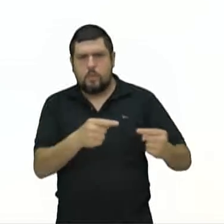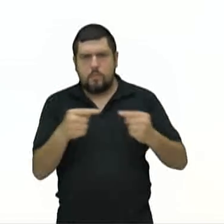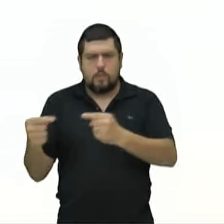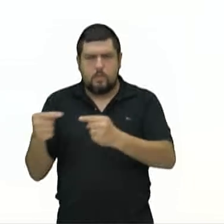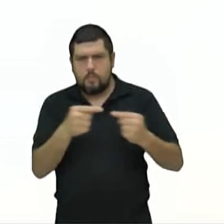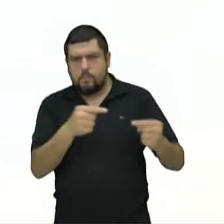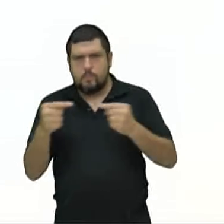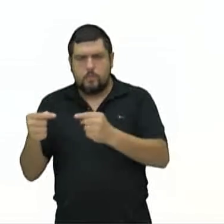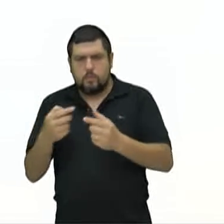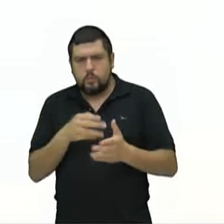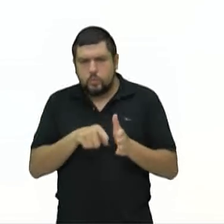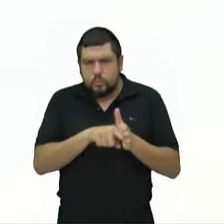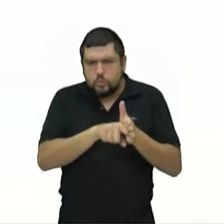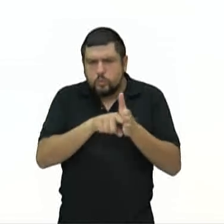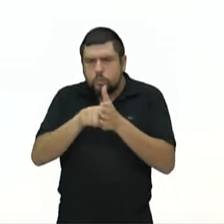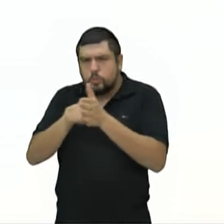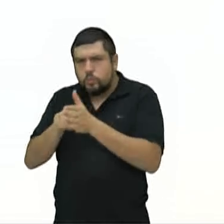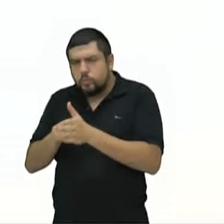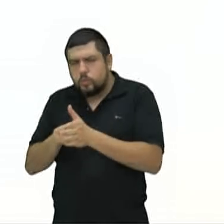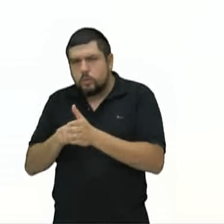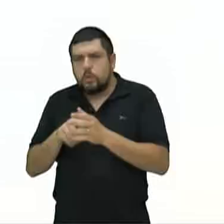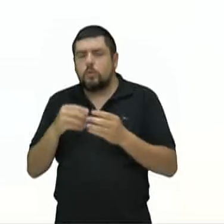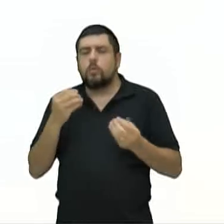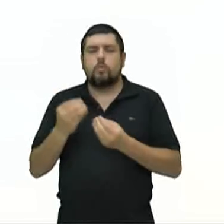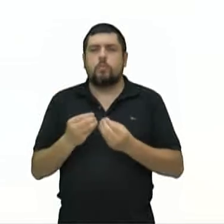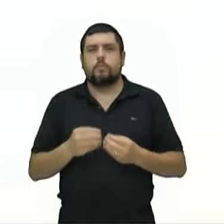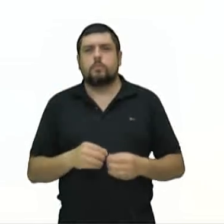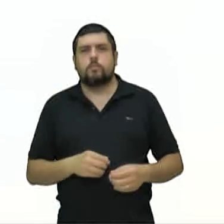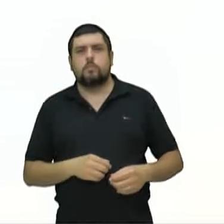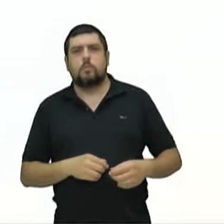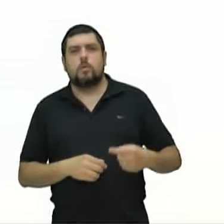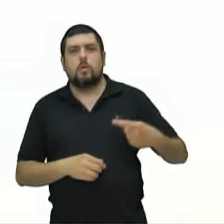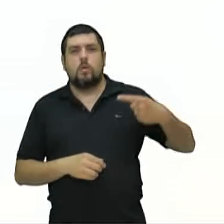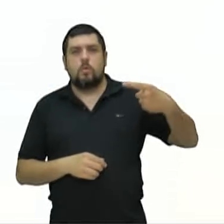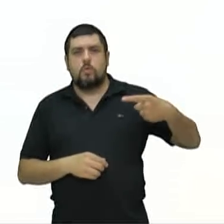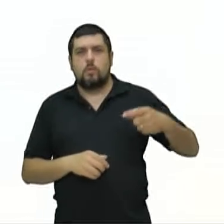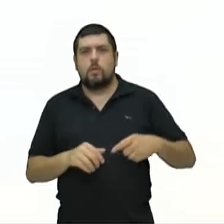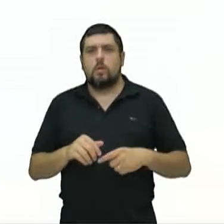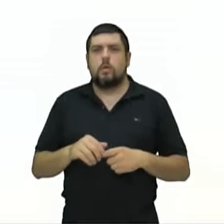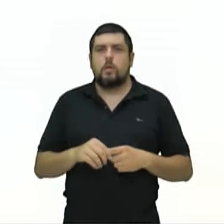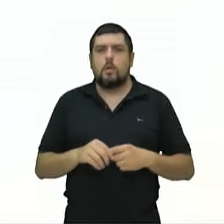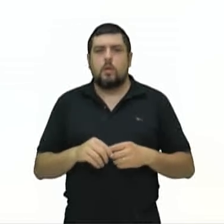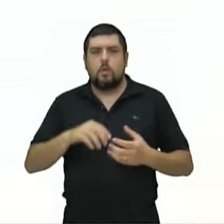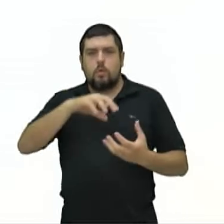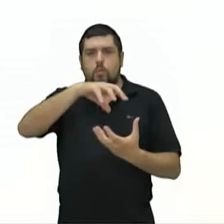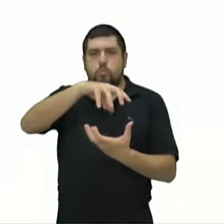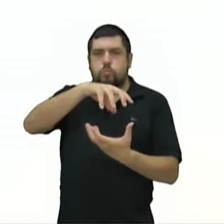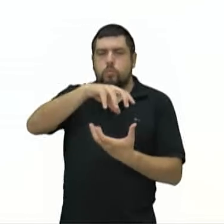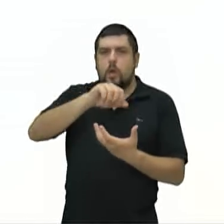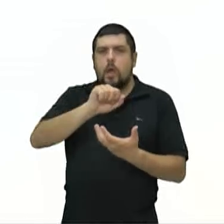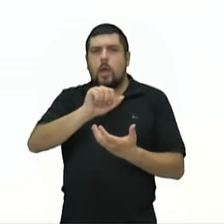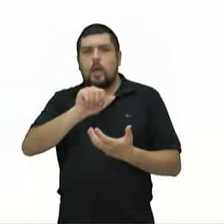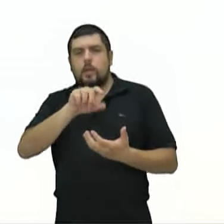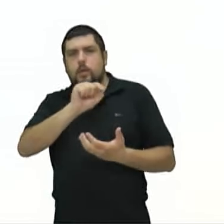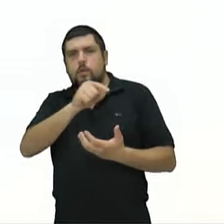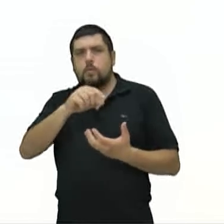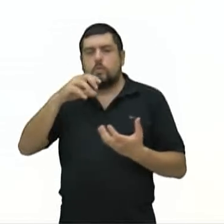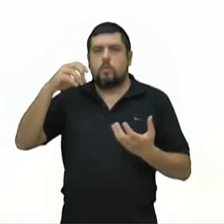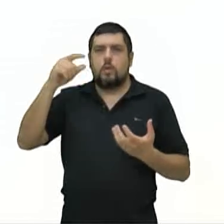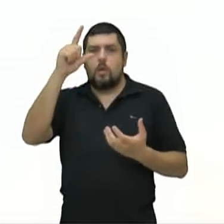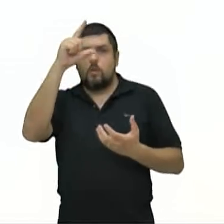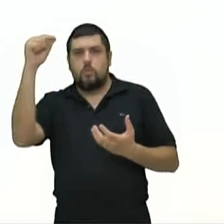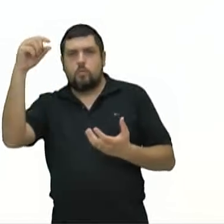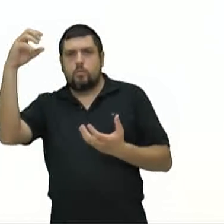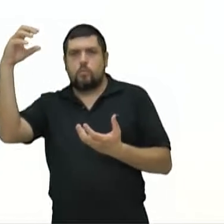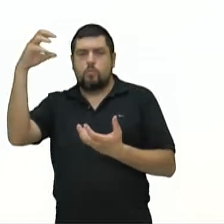seguintes afirmações, né? 1. Ação. A Terra atrai a Lua. Reação. A Lua atrai a Terra.